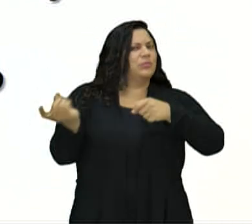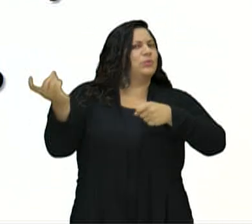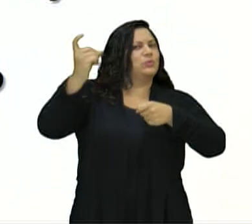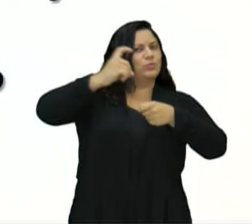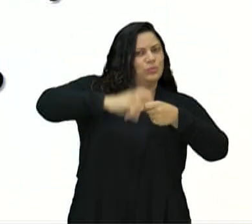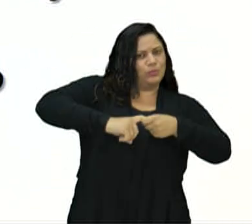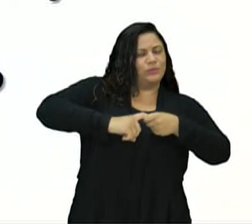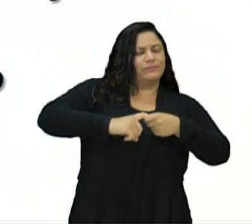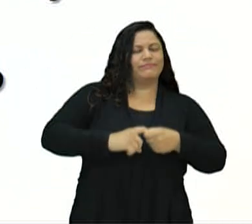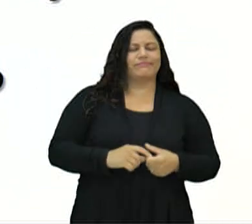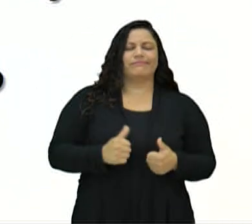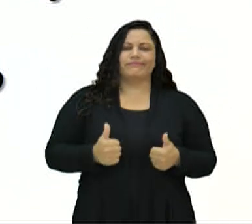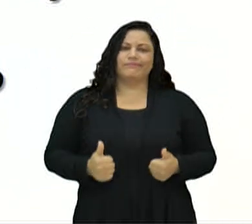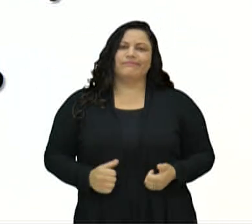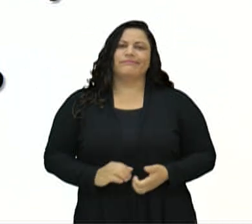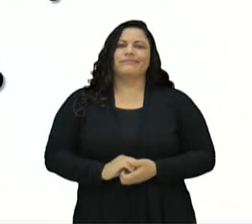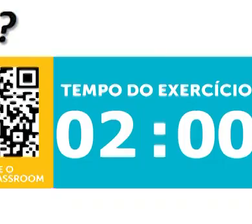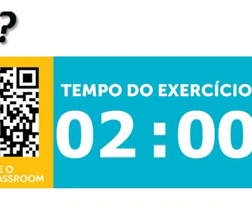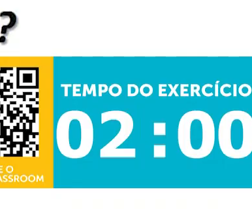sobre isso.